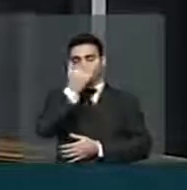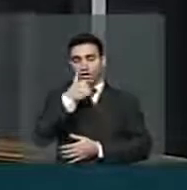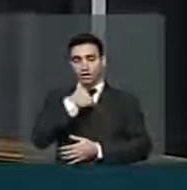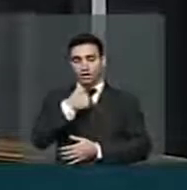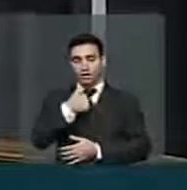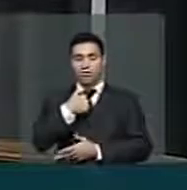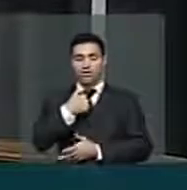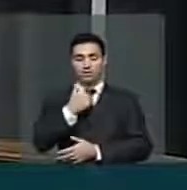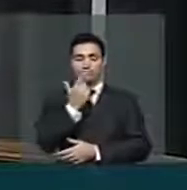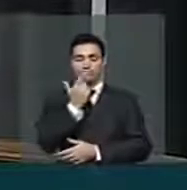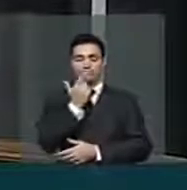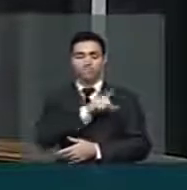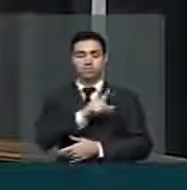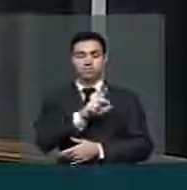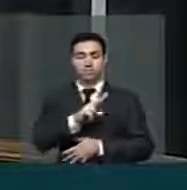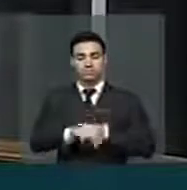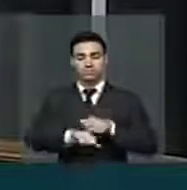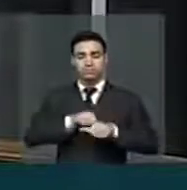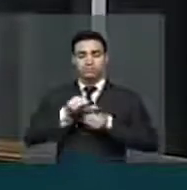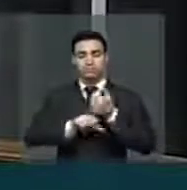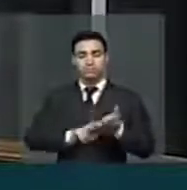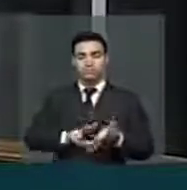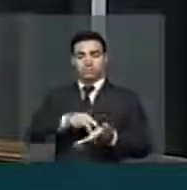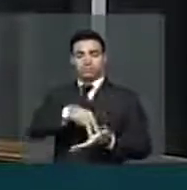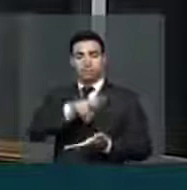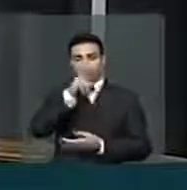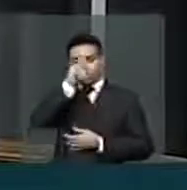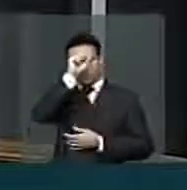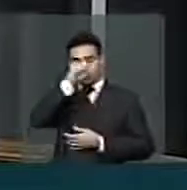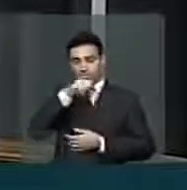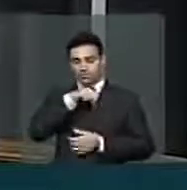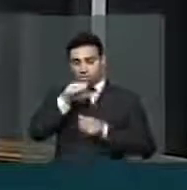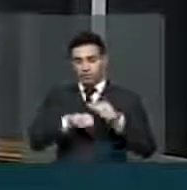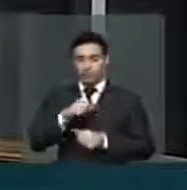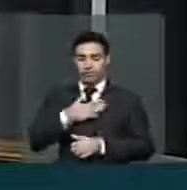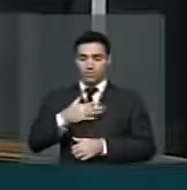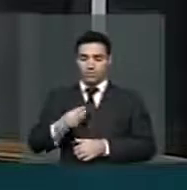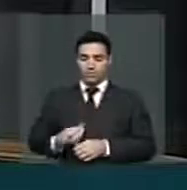energias necessárias para dar um novo foco à minha vida.